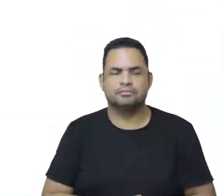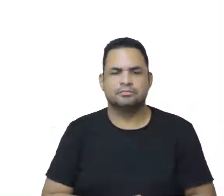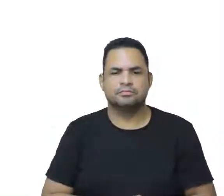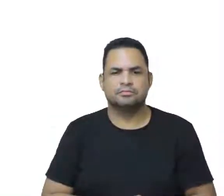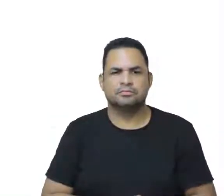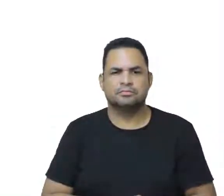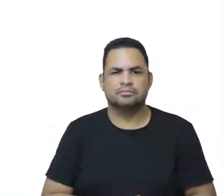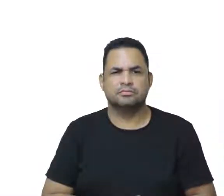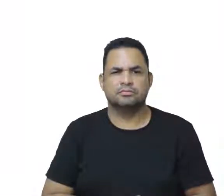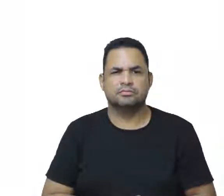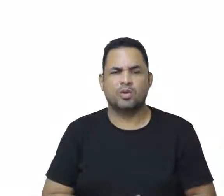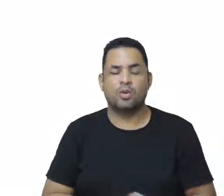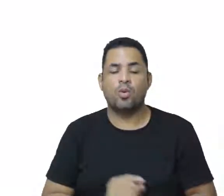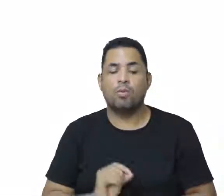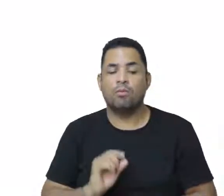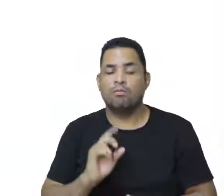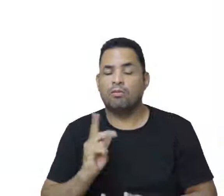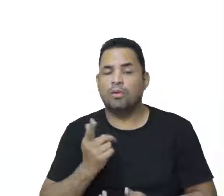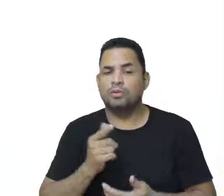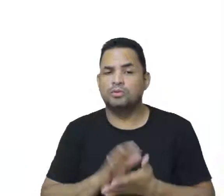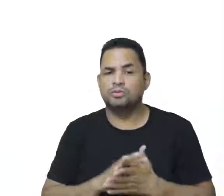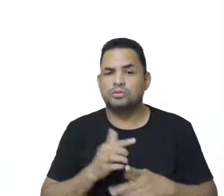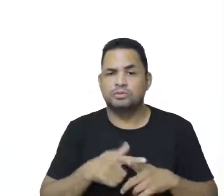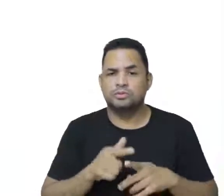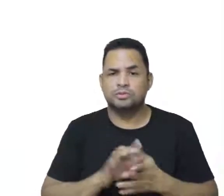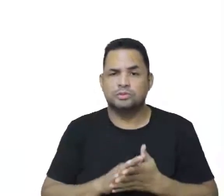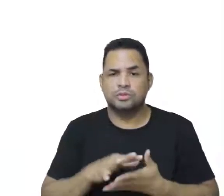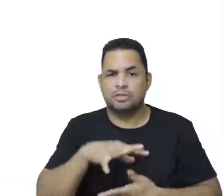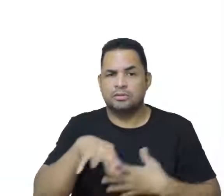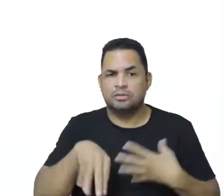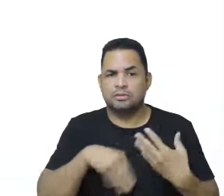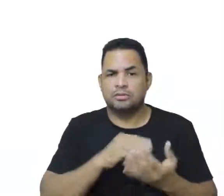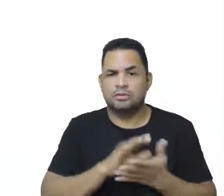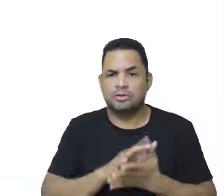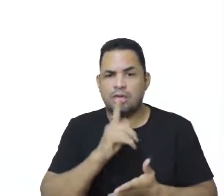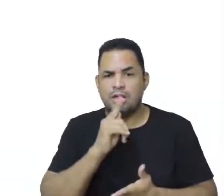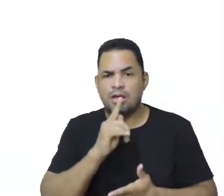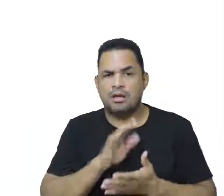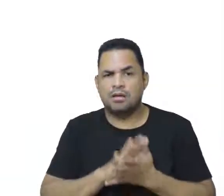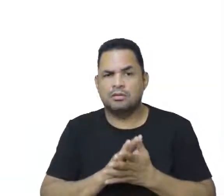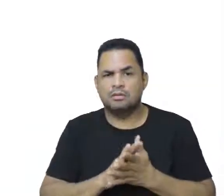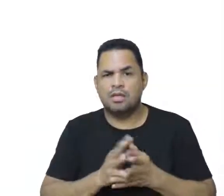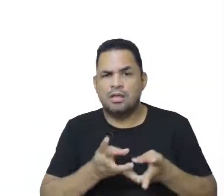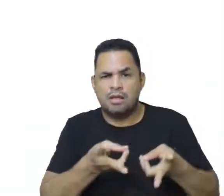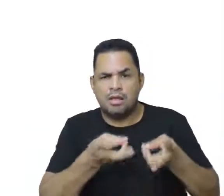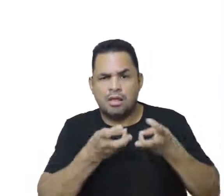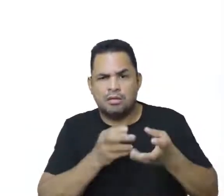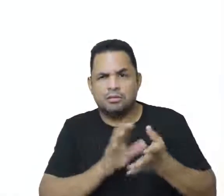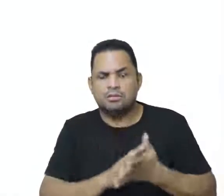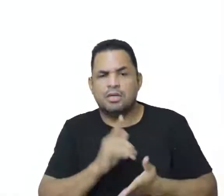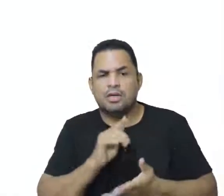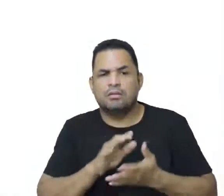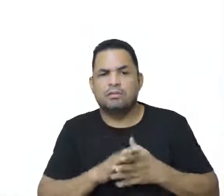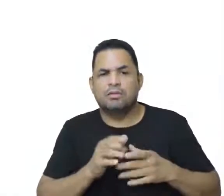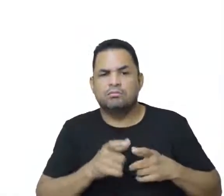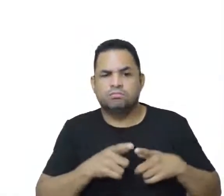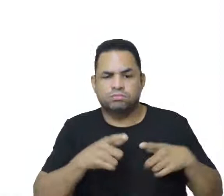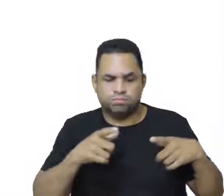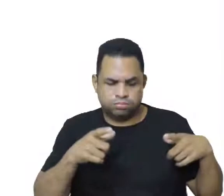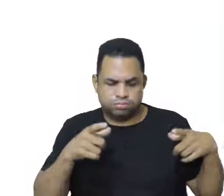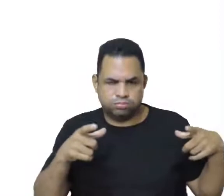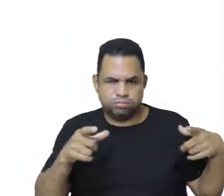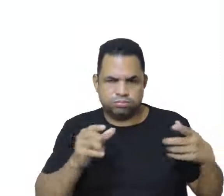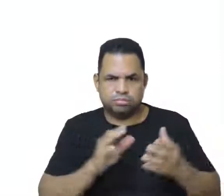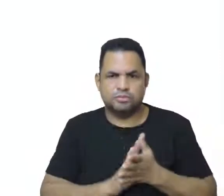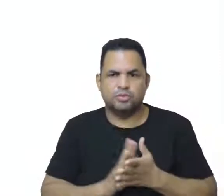nós temos. Ó. Outra grave questão que envolve recursos hídricos é a superexploração da água decorrente do aumento da produção e